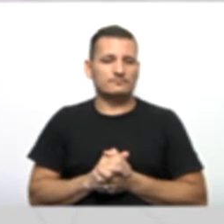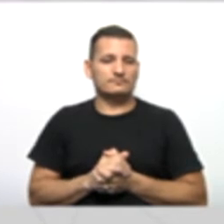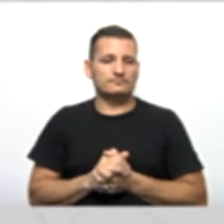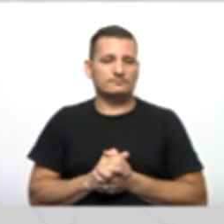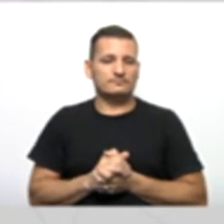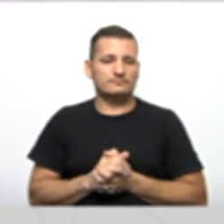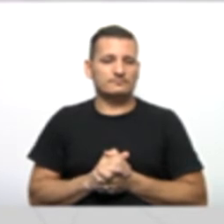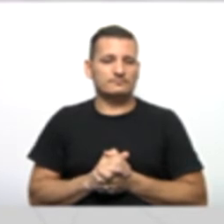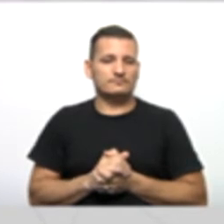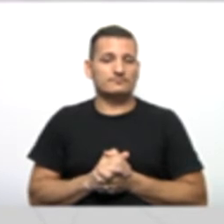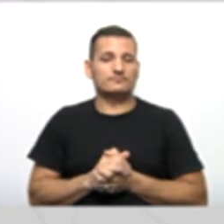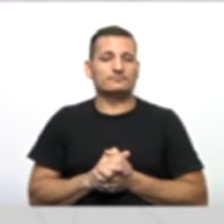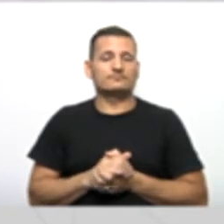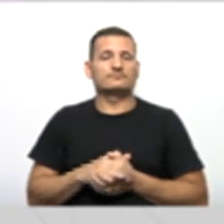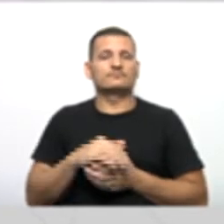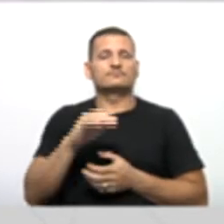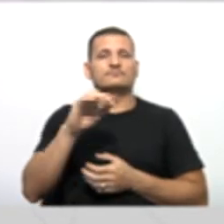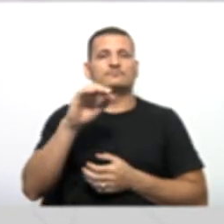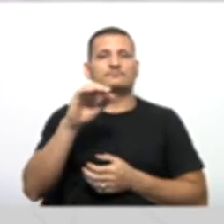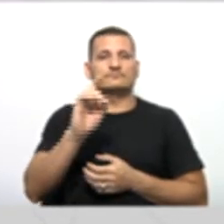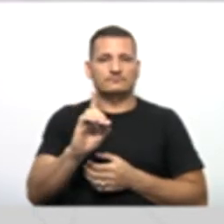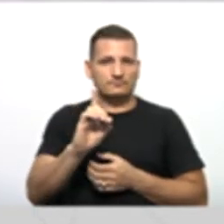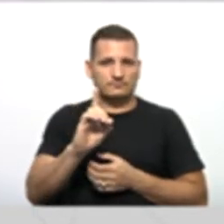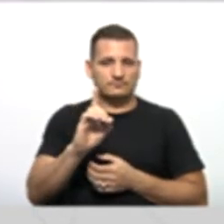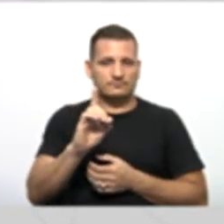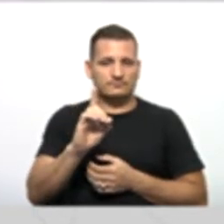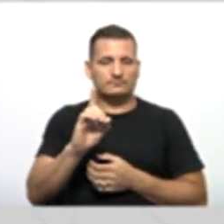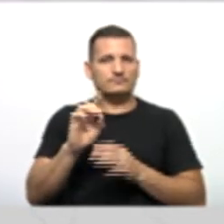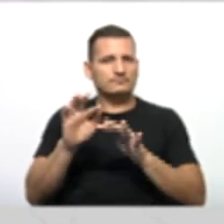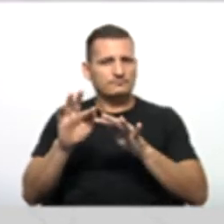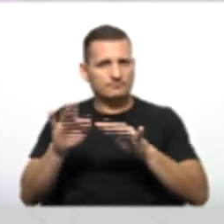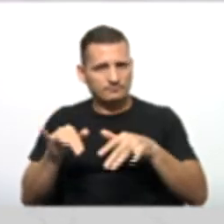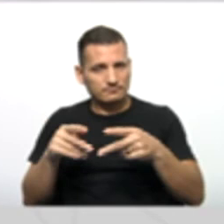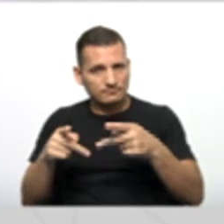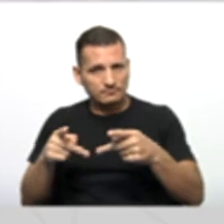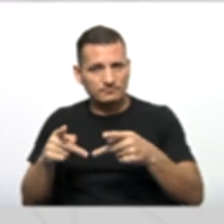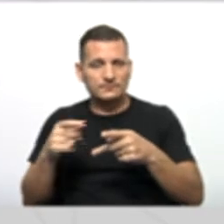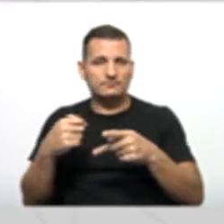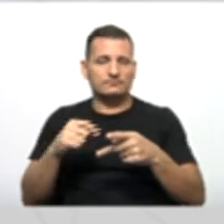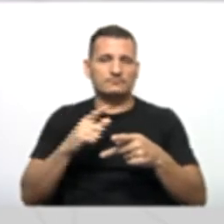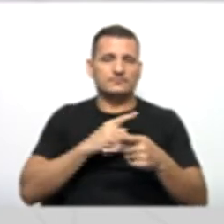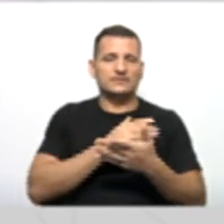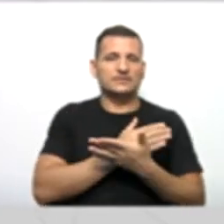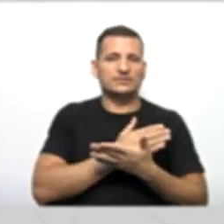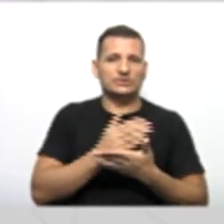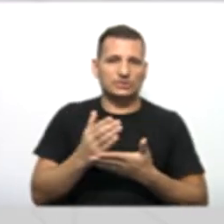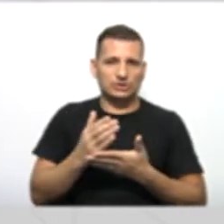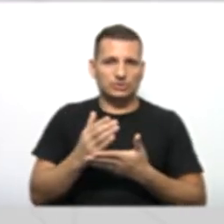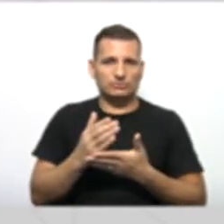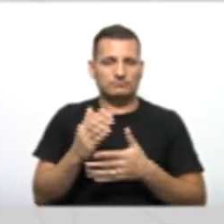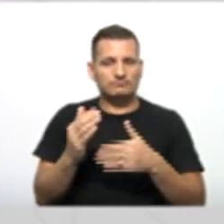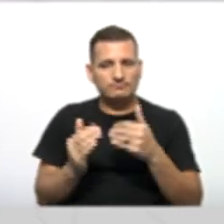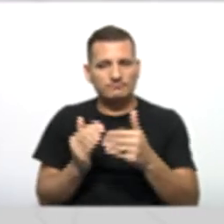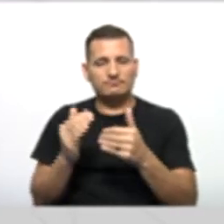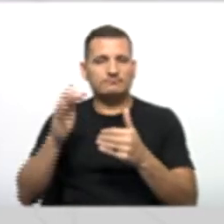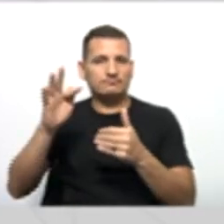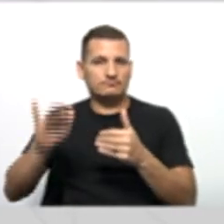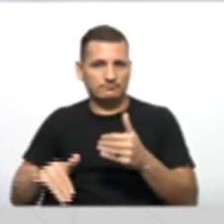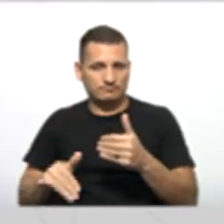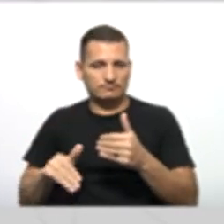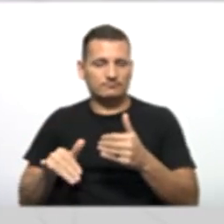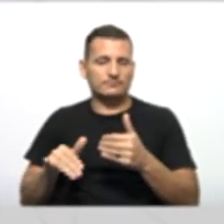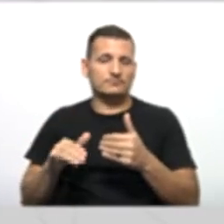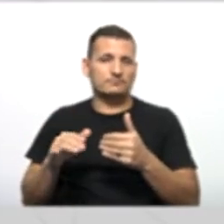para o encerramento. Beleza, eu encerro, meu projeto ele tem que ter início, meio e fim, né? Então, se tem o meio e fim, eu vou ter lá o